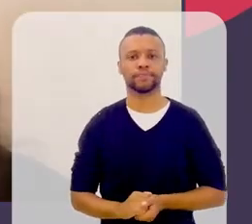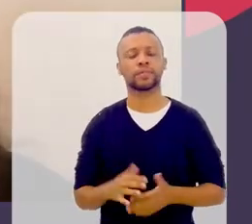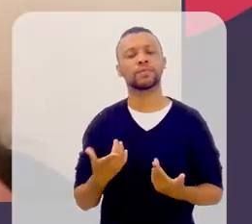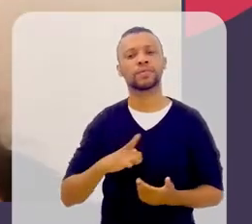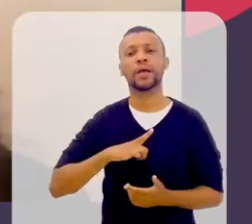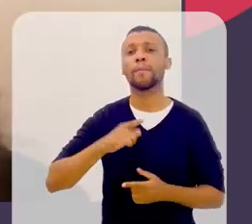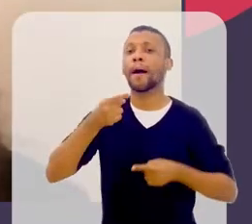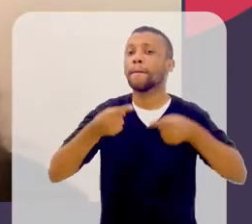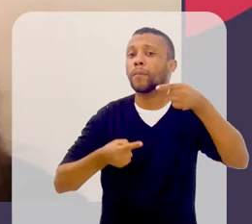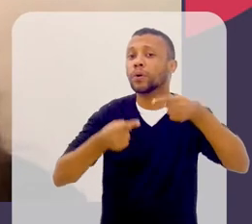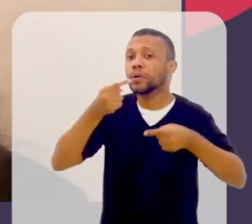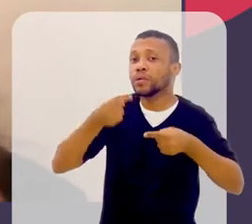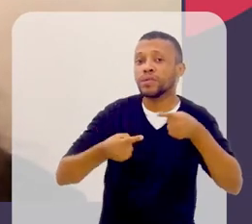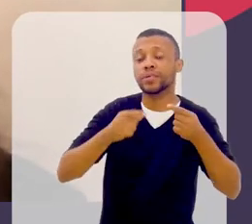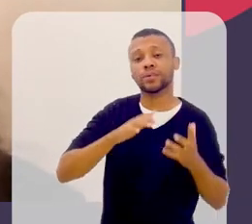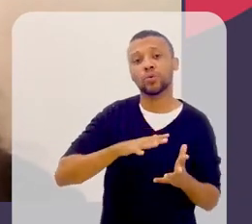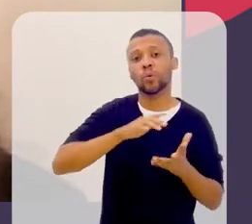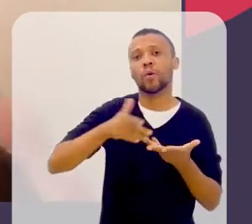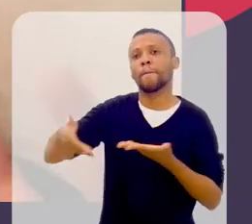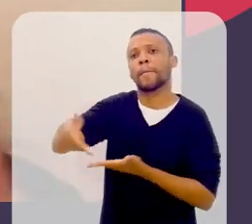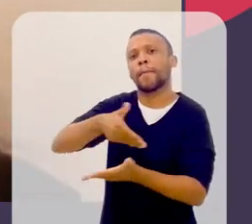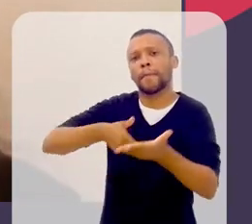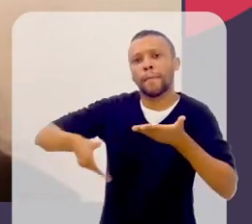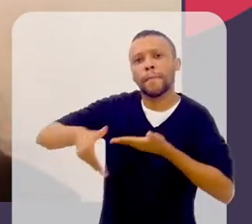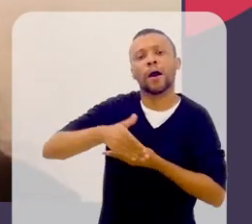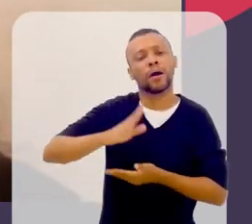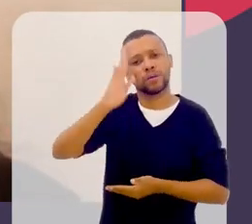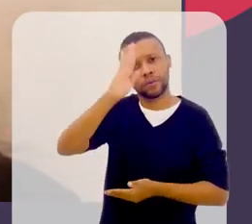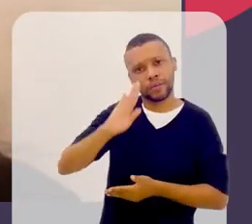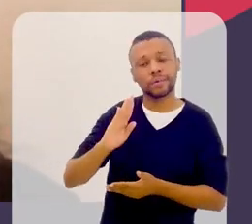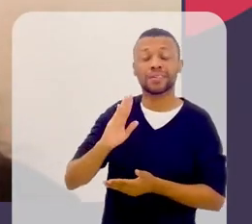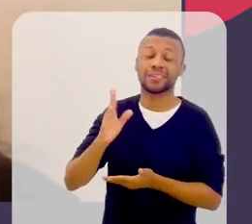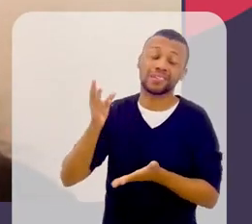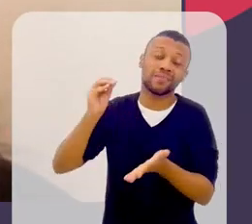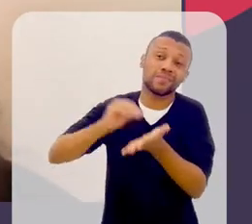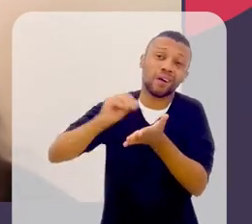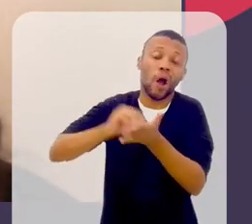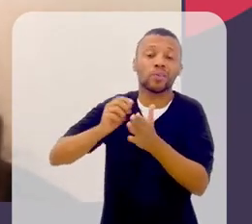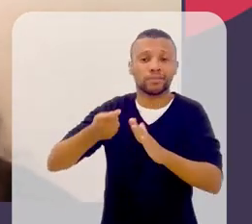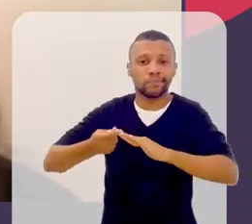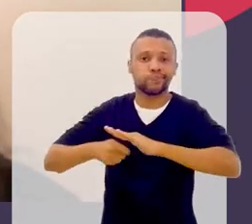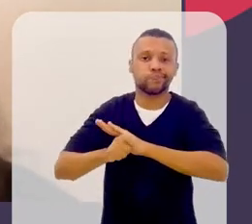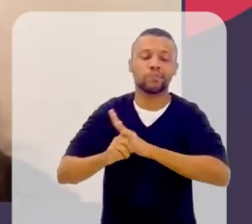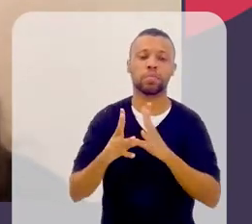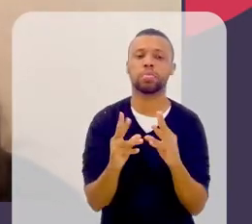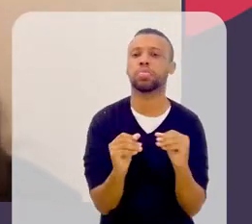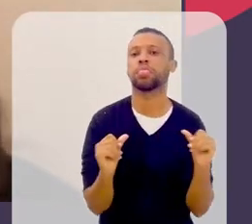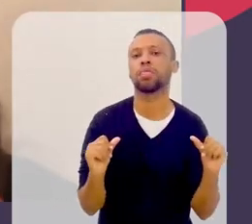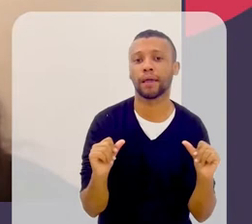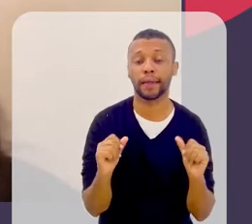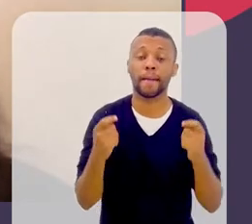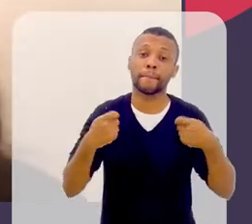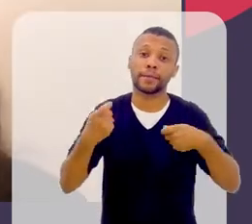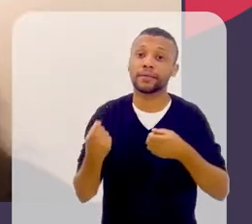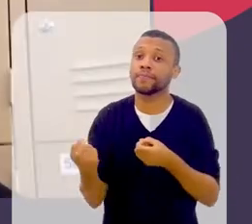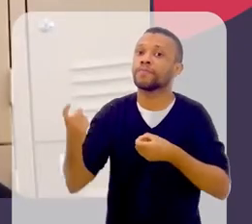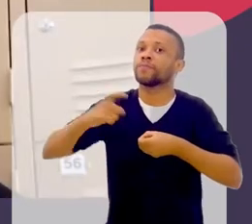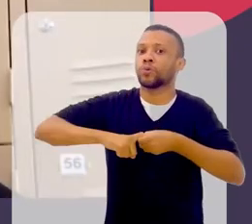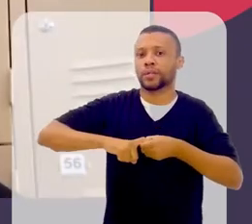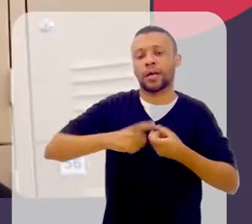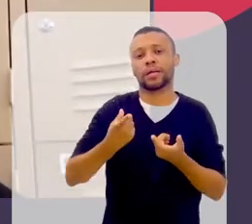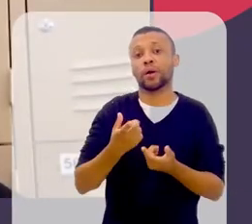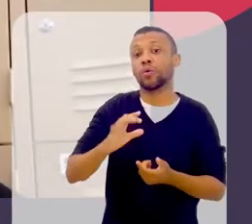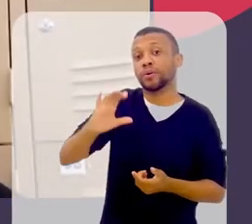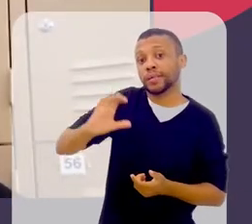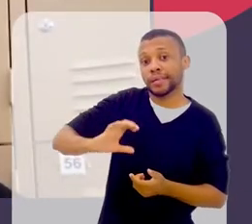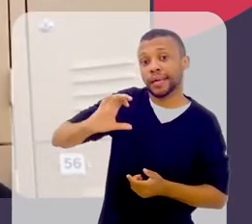disse, existe uma política de internacionalização, né, no Brasil que está esvaziada e que precisa ser